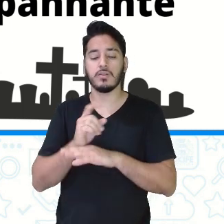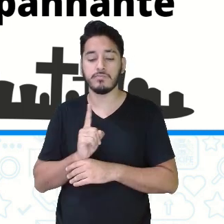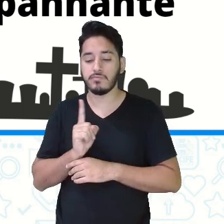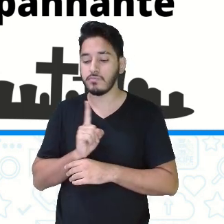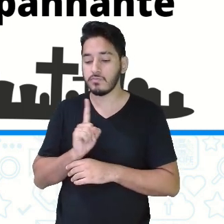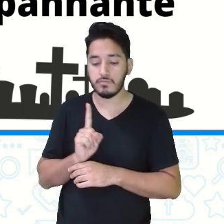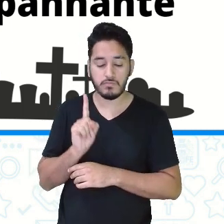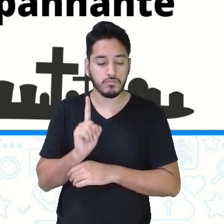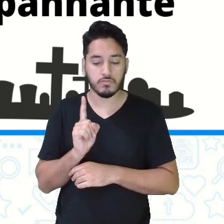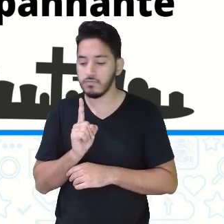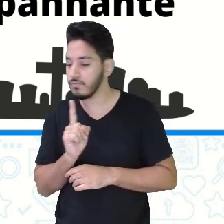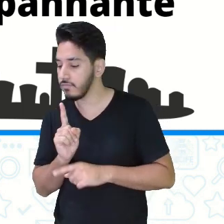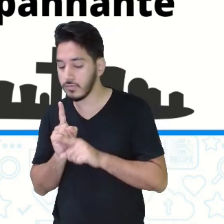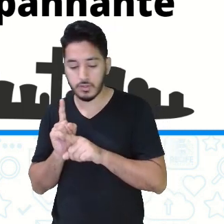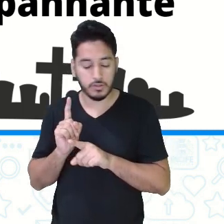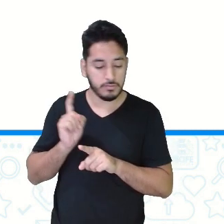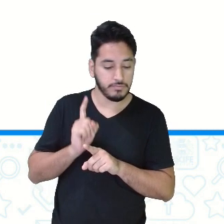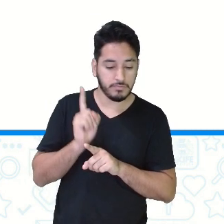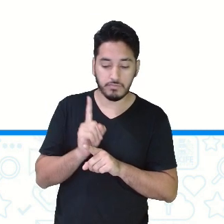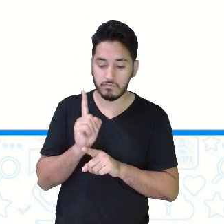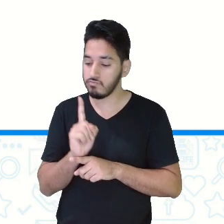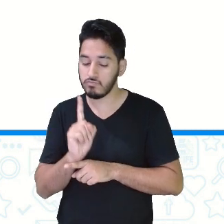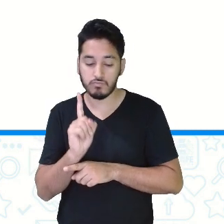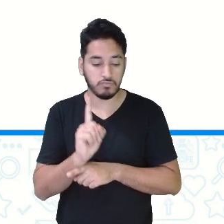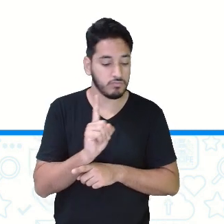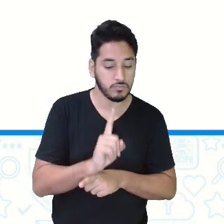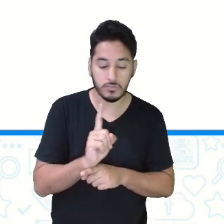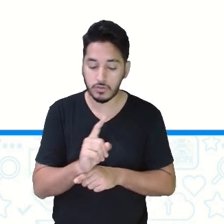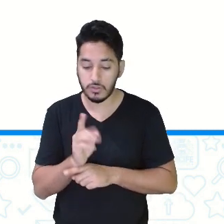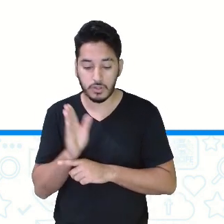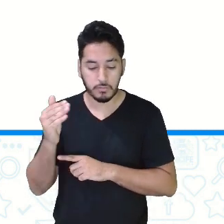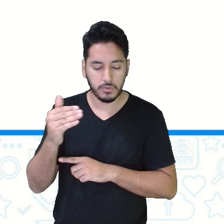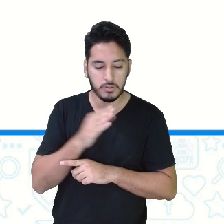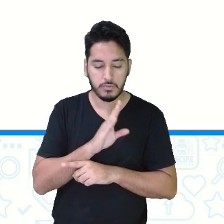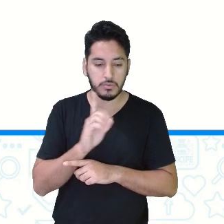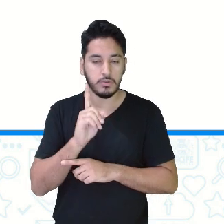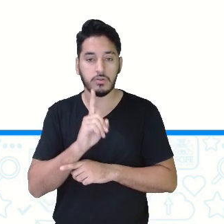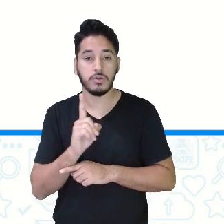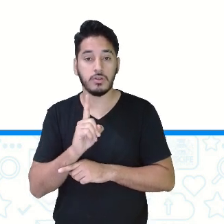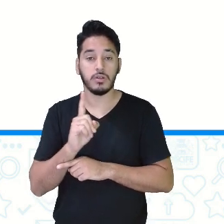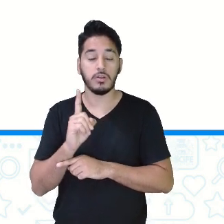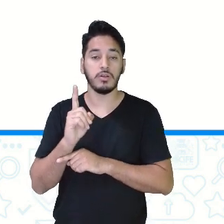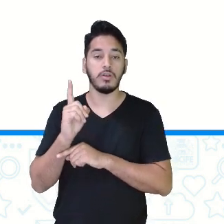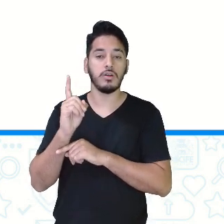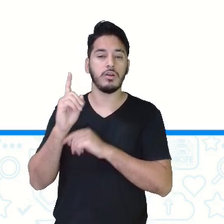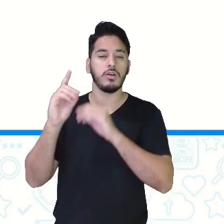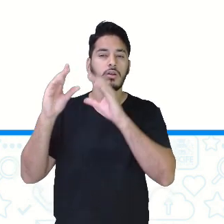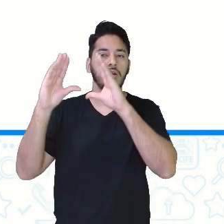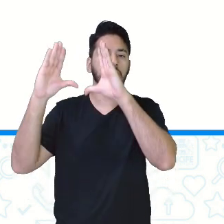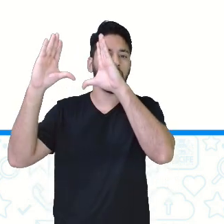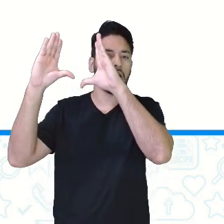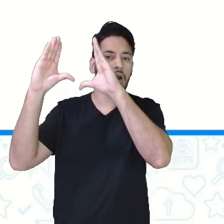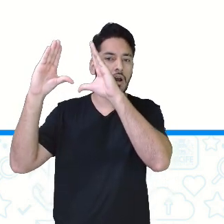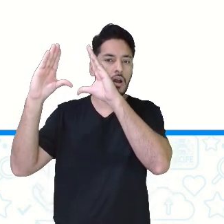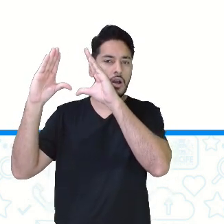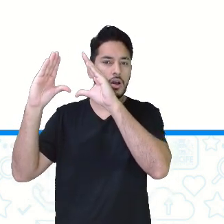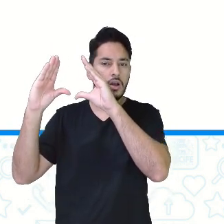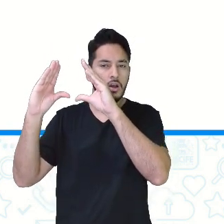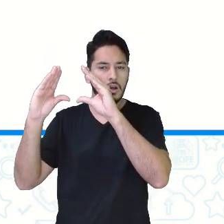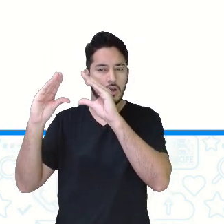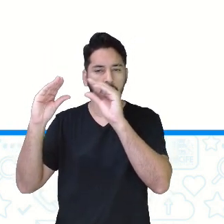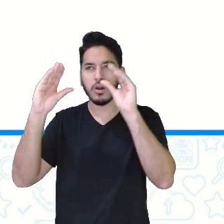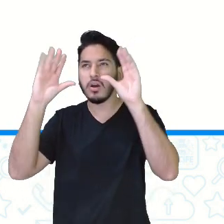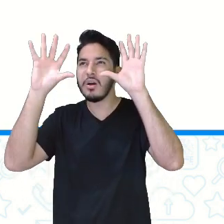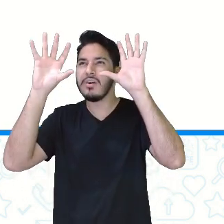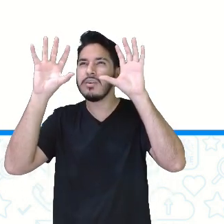encontrar a campa que seu acompanhante descreveu com precisão. A tardinha se fora, escurecia. A noite